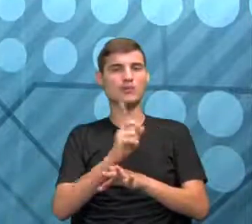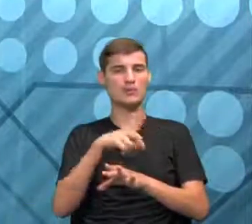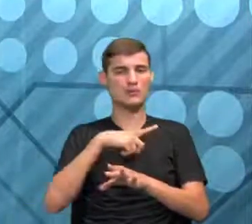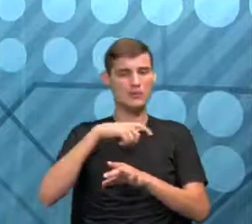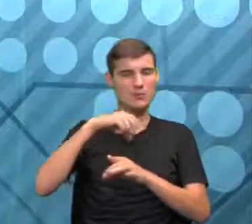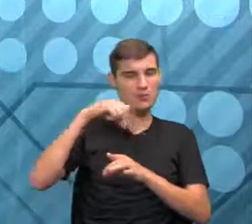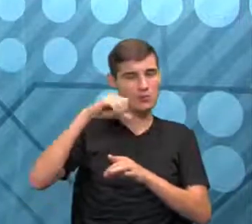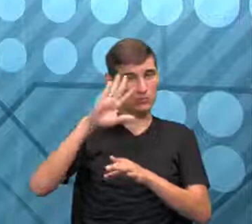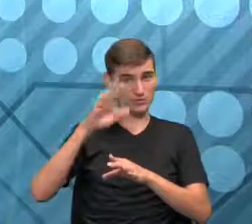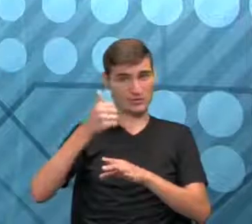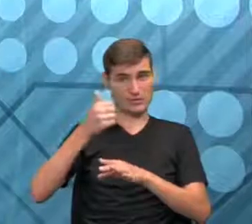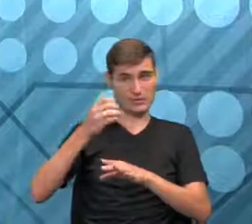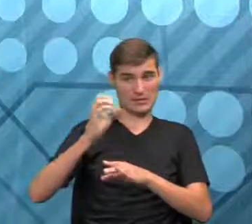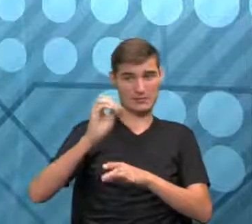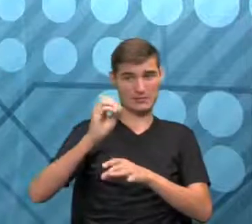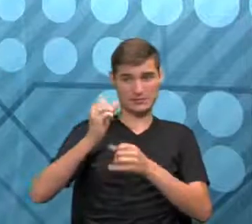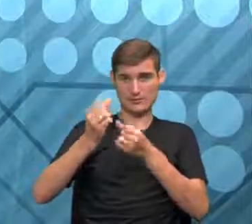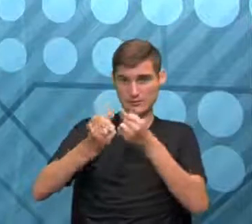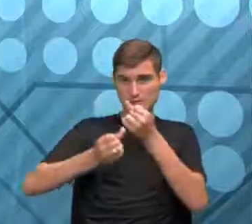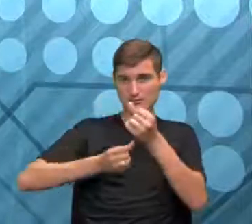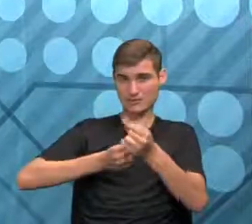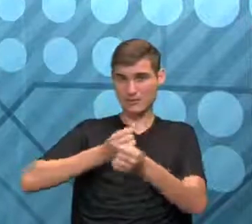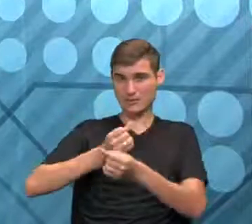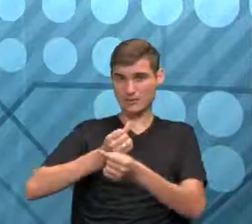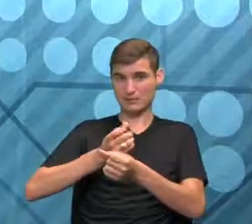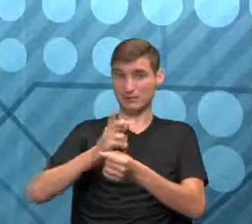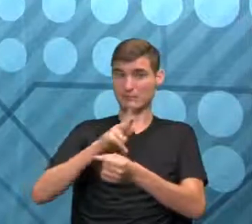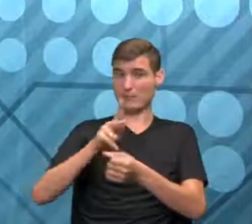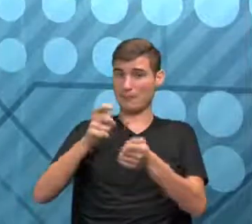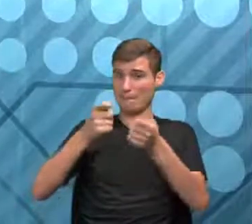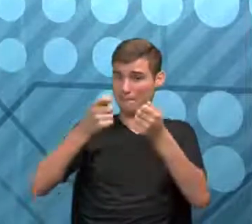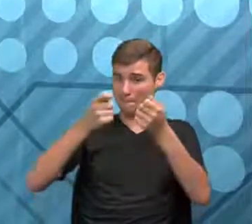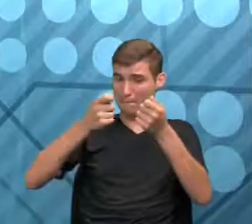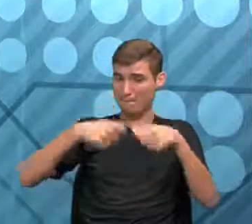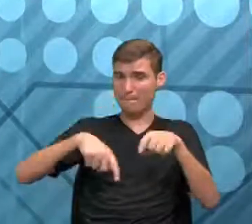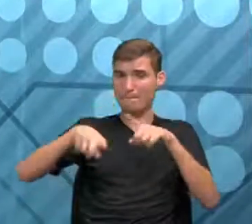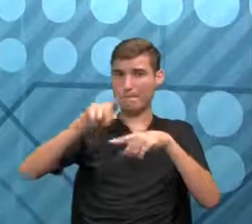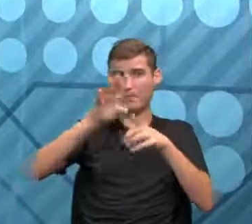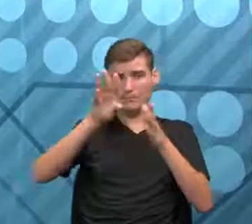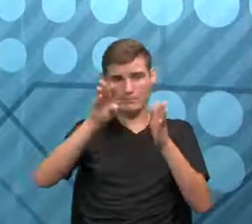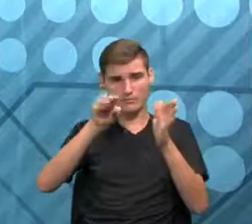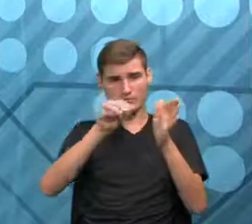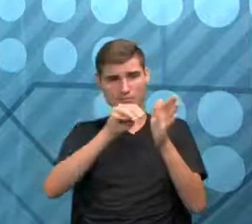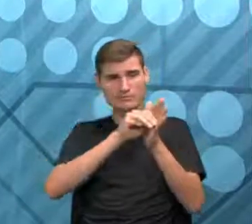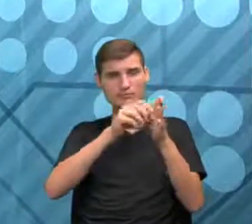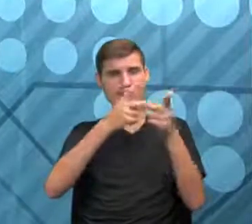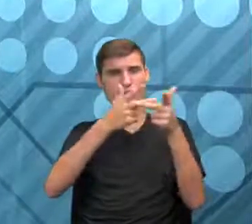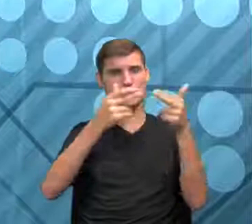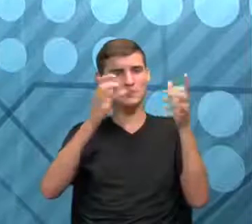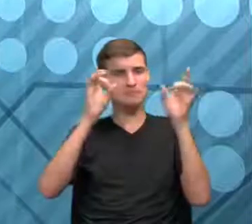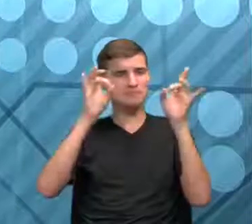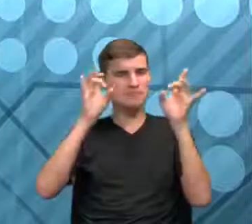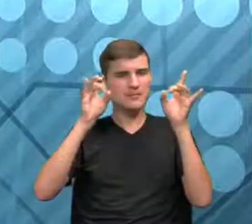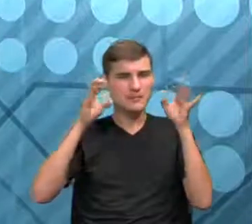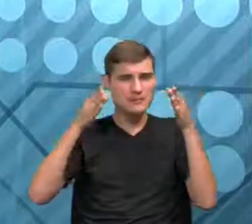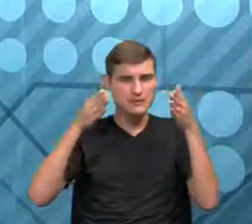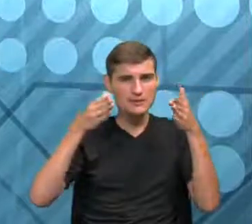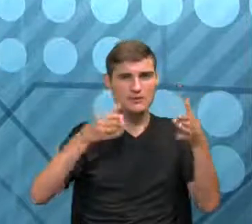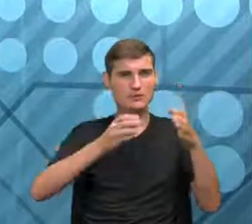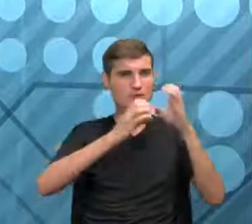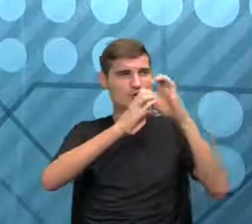10º semestre, então eu preciso que vocês postem coisas mais específicas de engenharia. Não adianta postar que